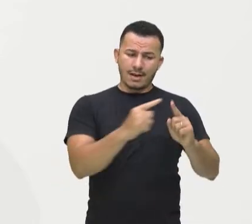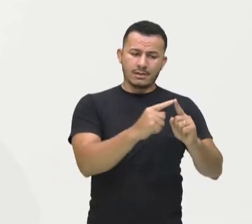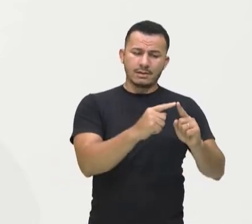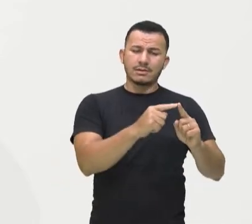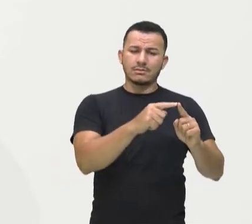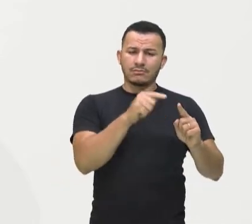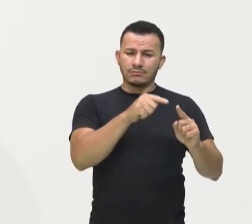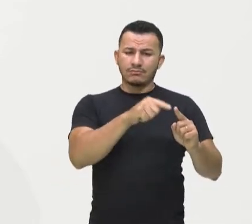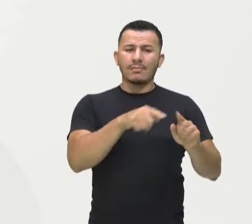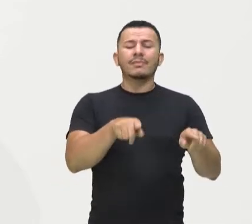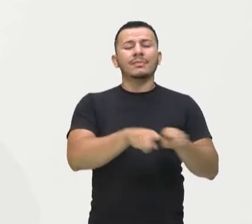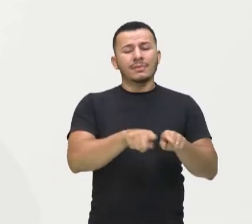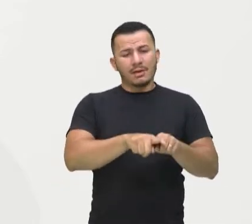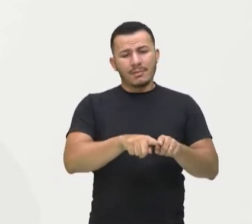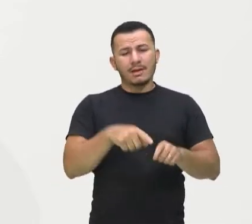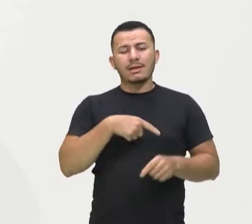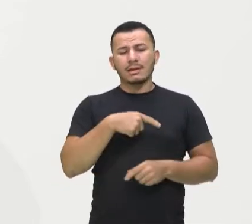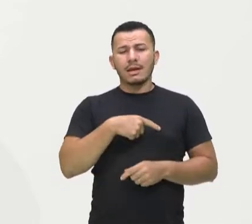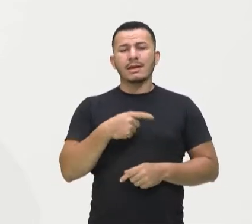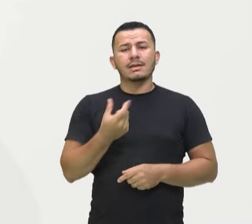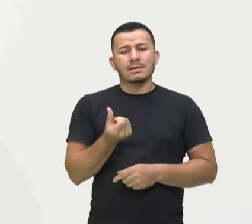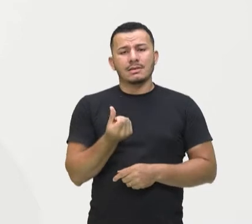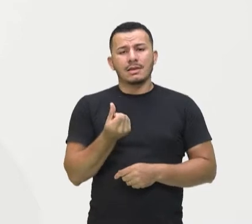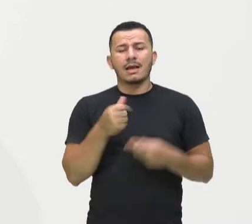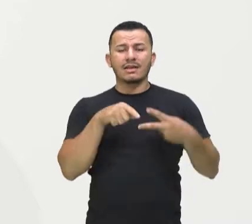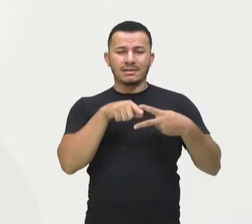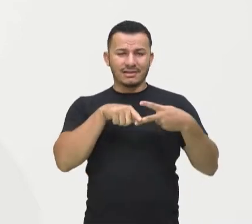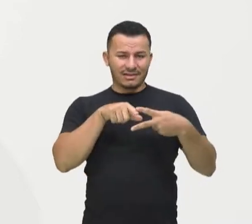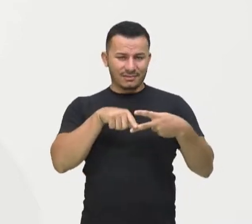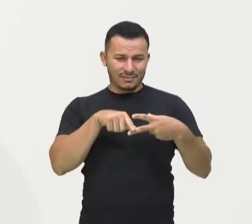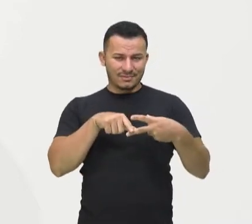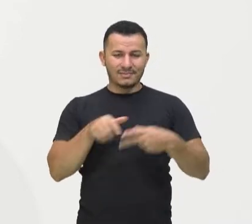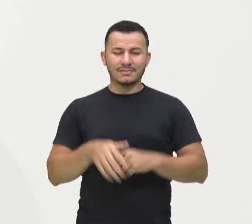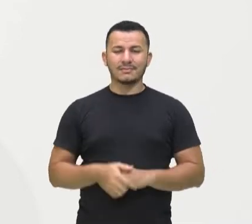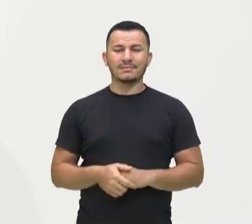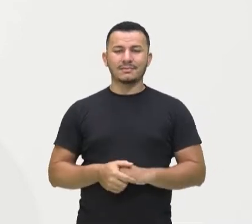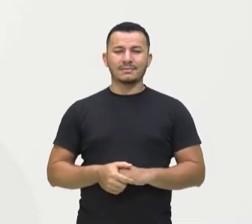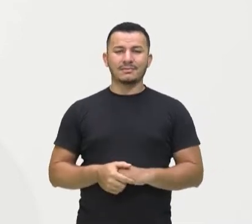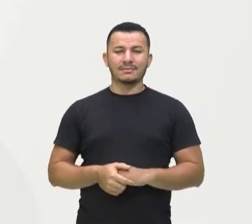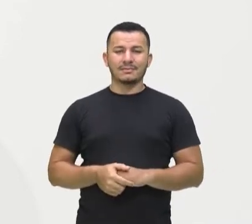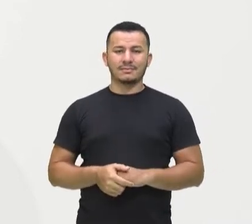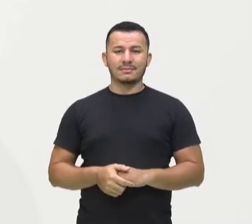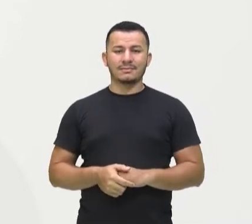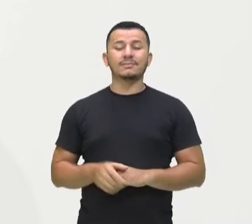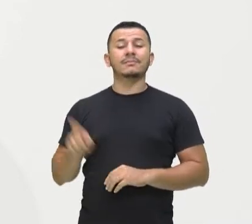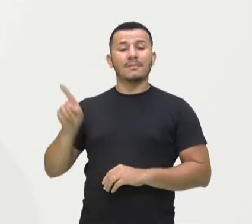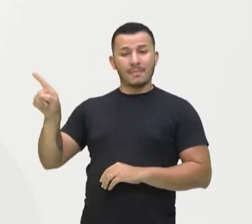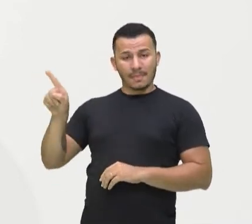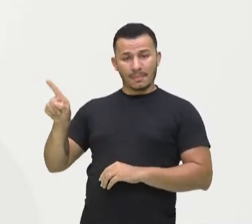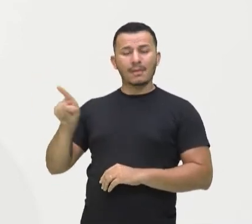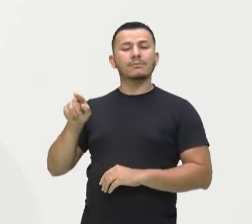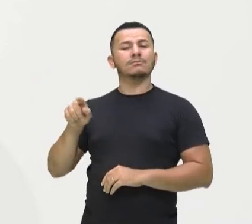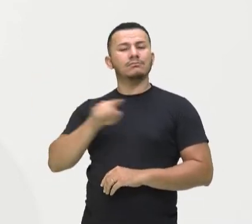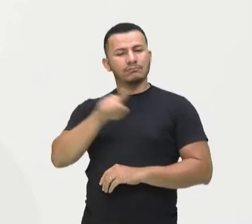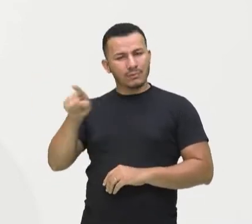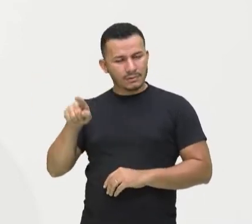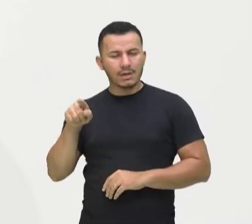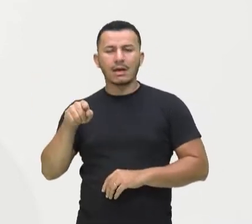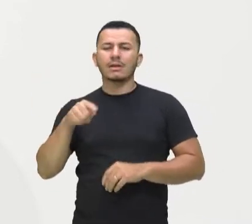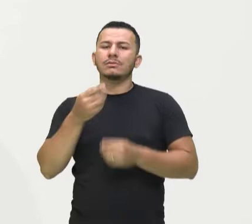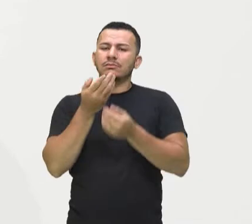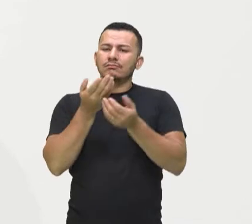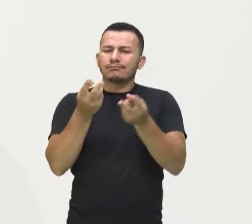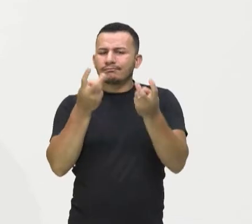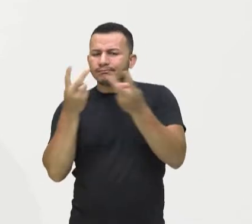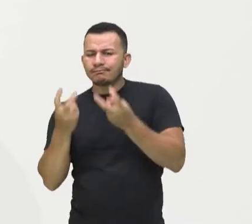consequência nós temos também 6 ângulos, tá legal? Isso também é importante a gente